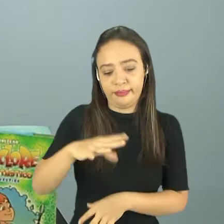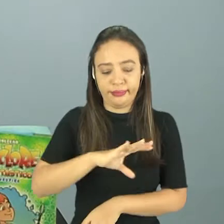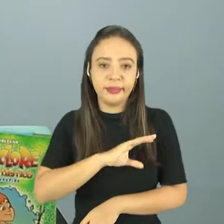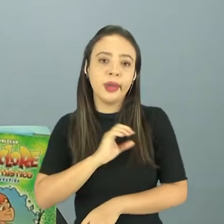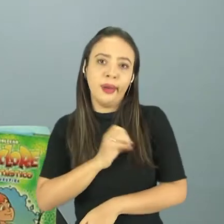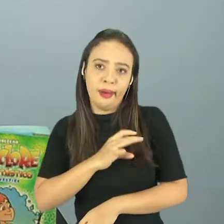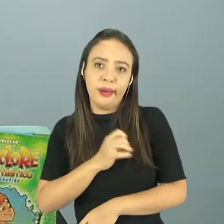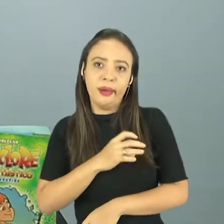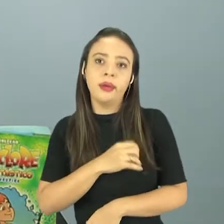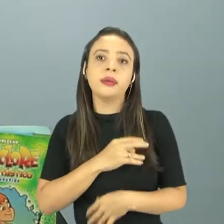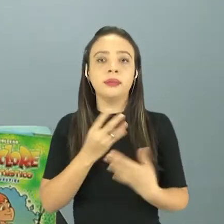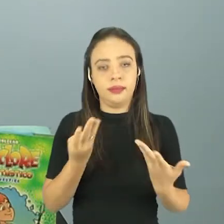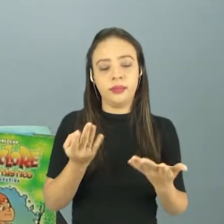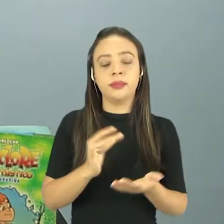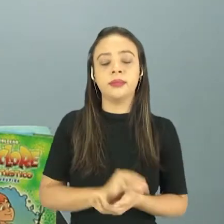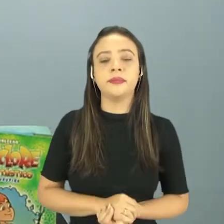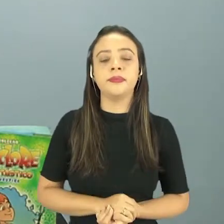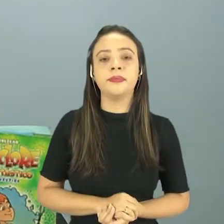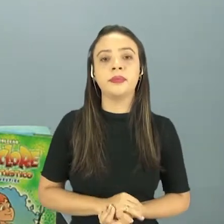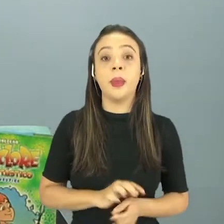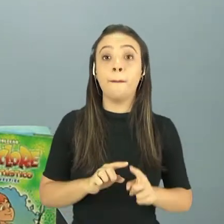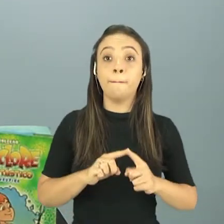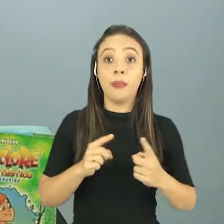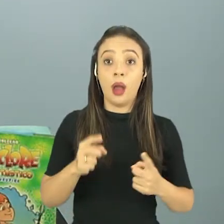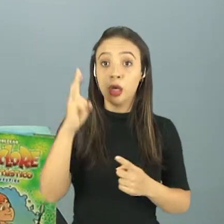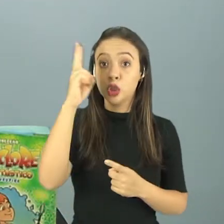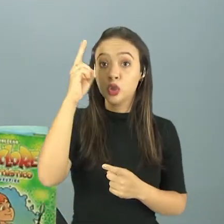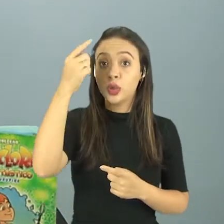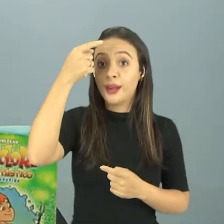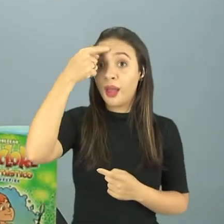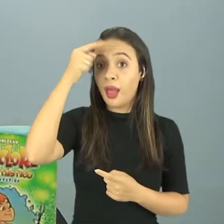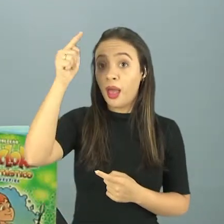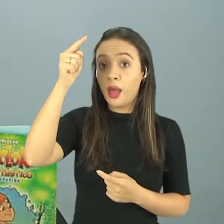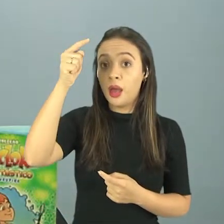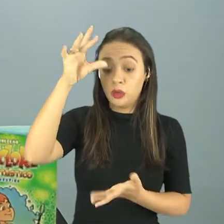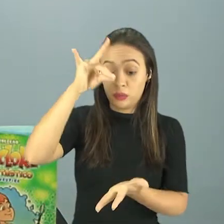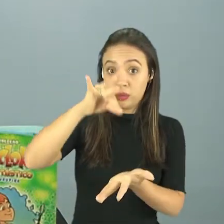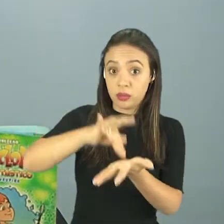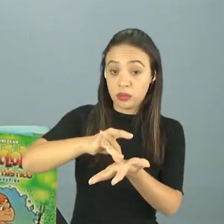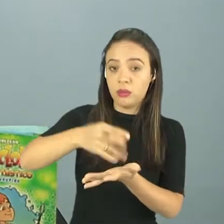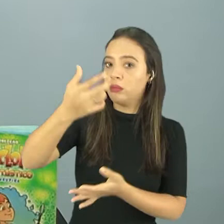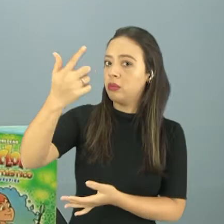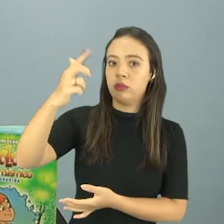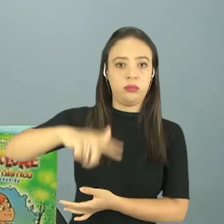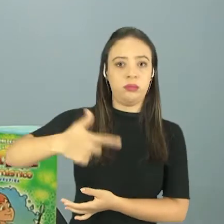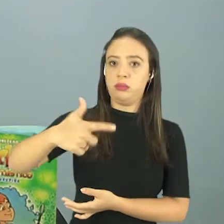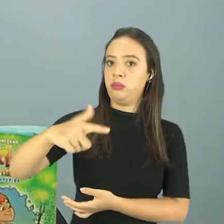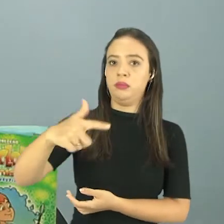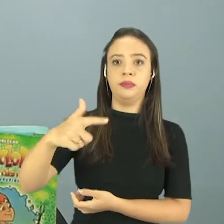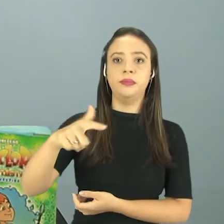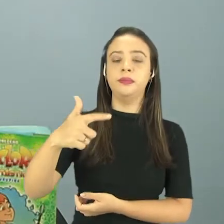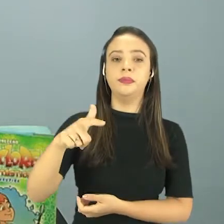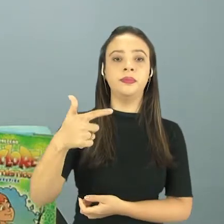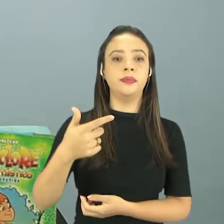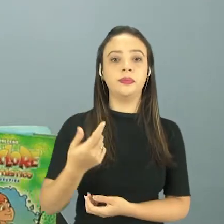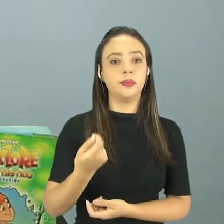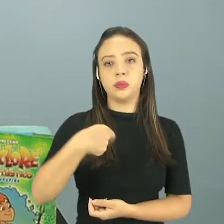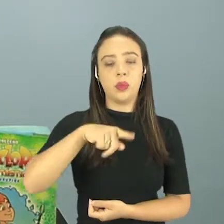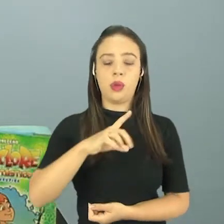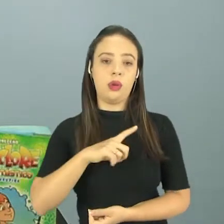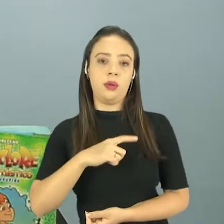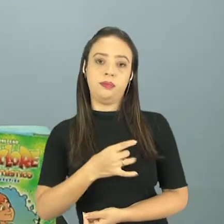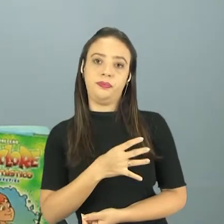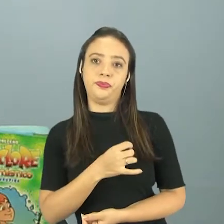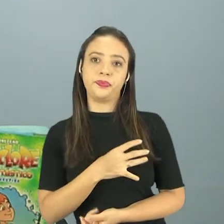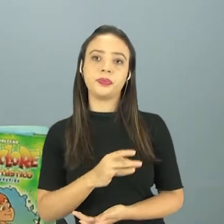usam nesse sentido, tá? Mas são histórias fictícias, não existe essas coisas, não tem por que a gente ficar com medo.